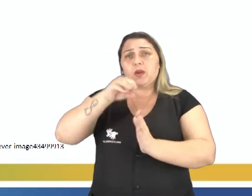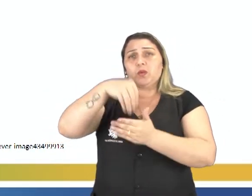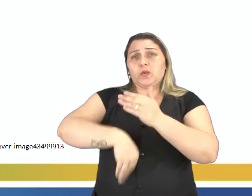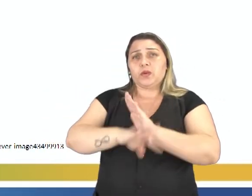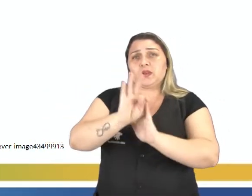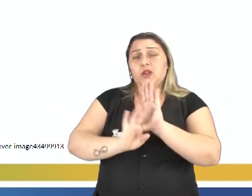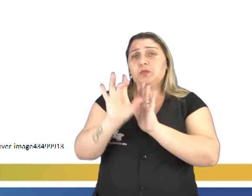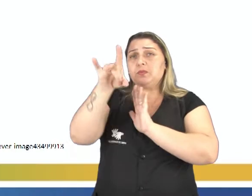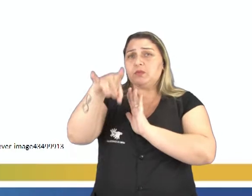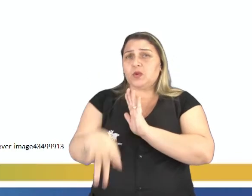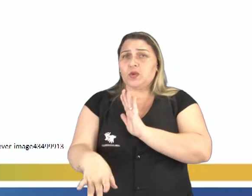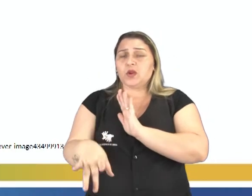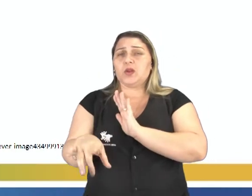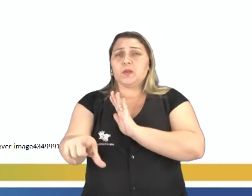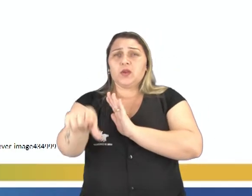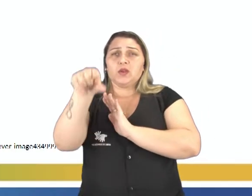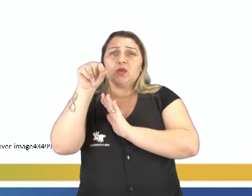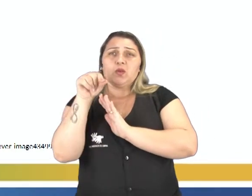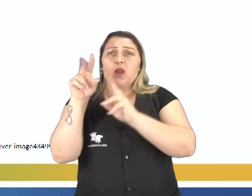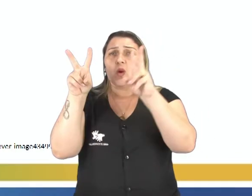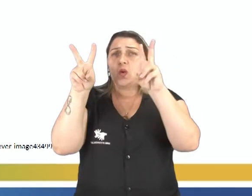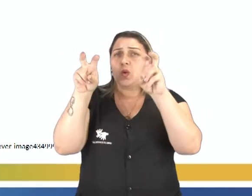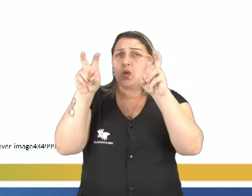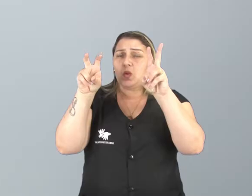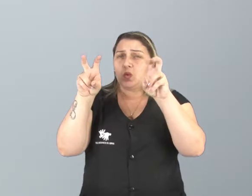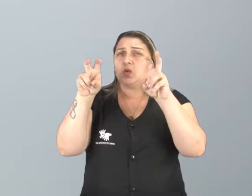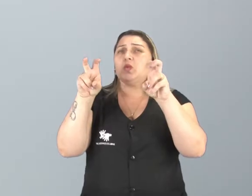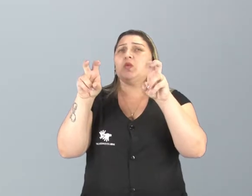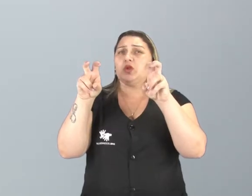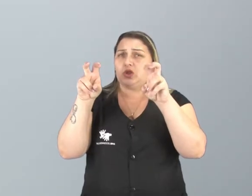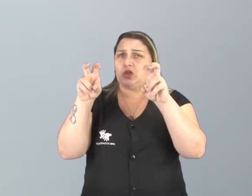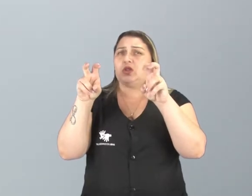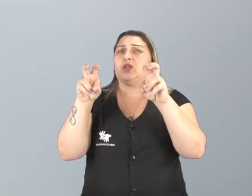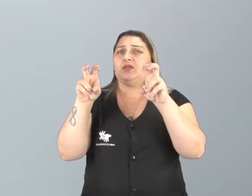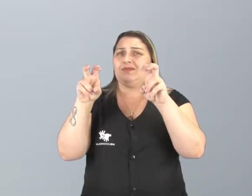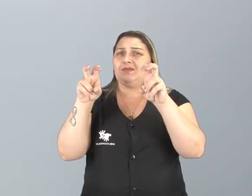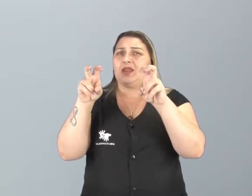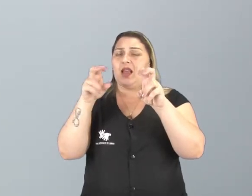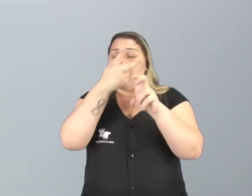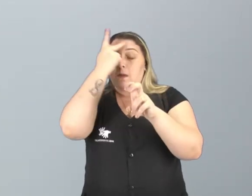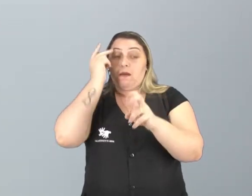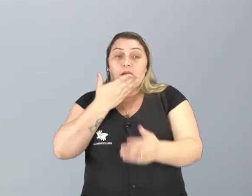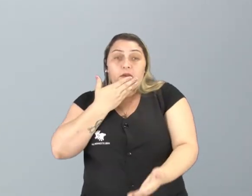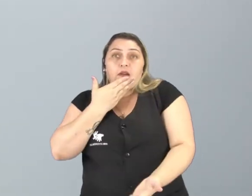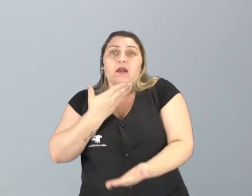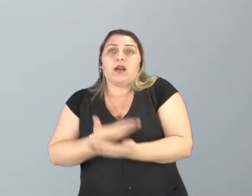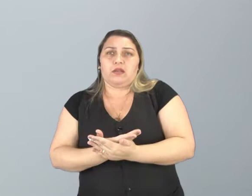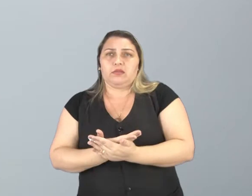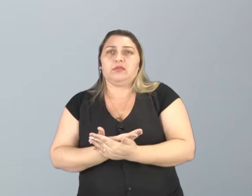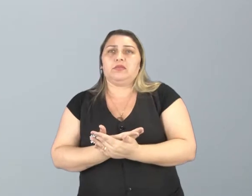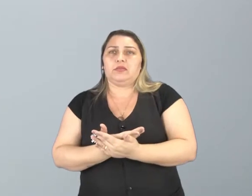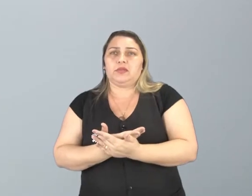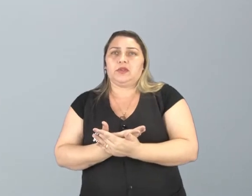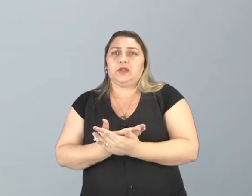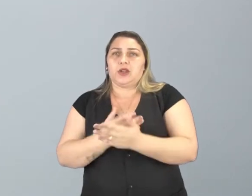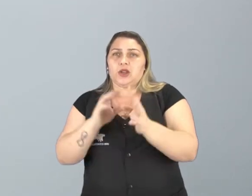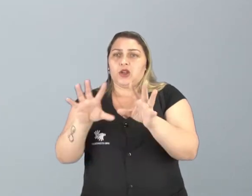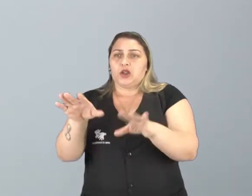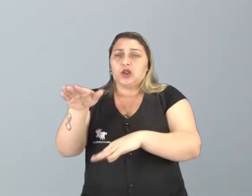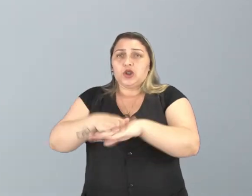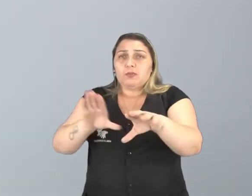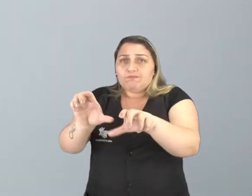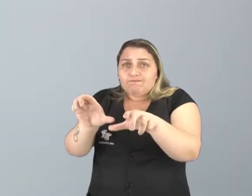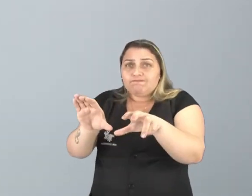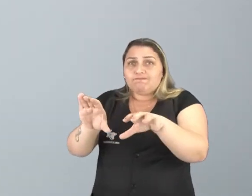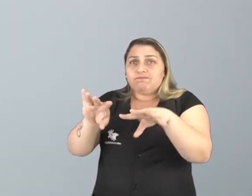tenho que escolher um título polêmico e provocador. Ele tem que ser claro, objetivo e impactante. Por